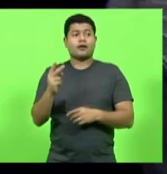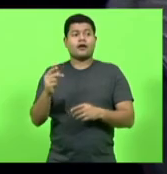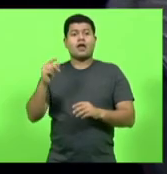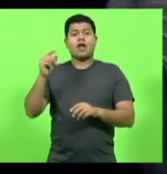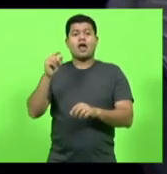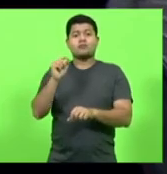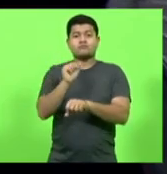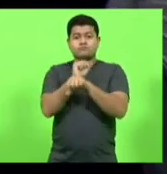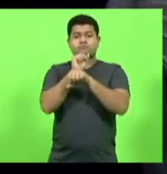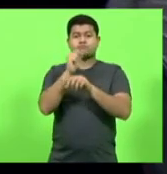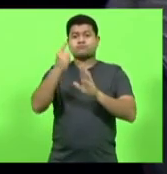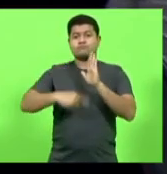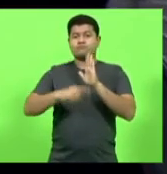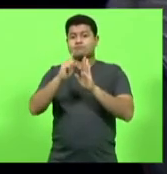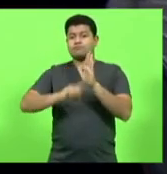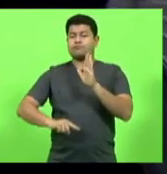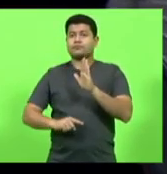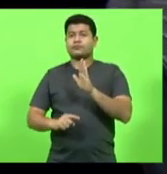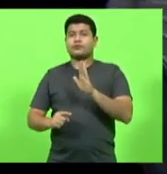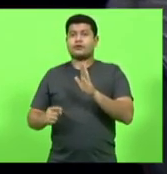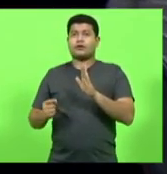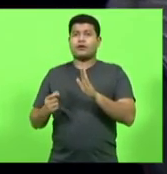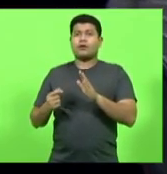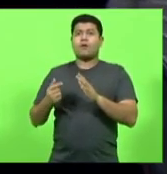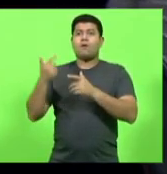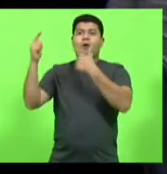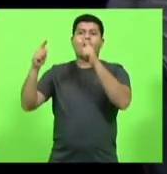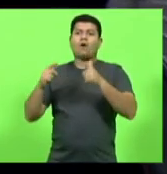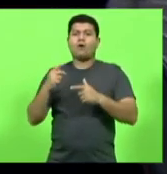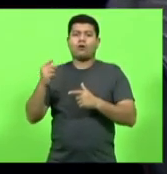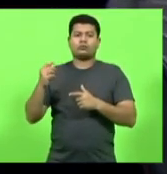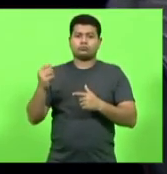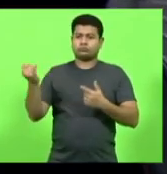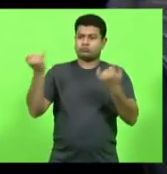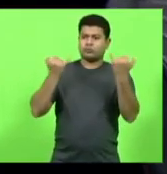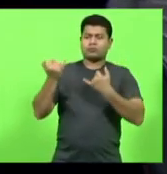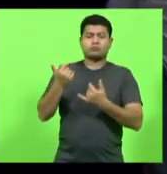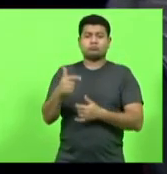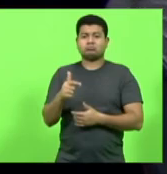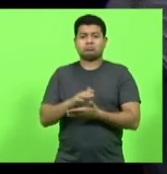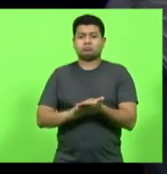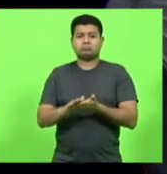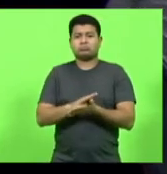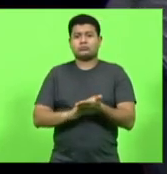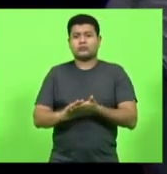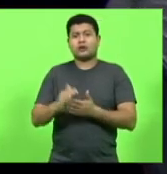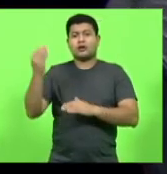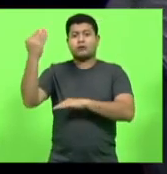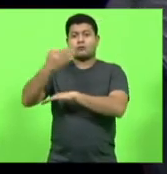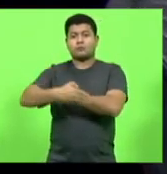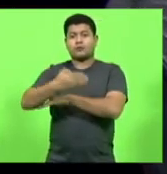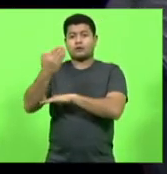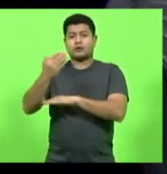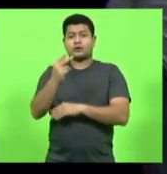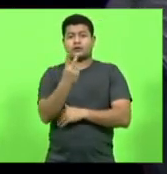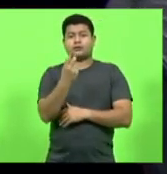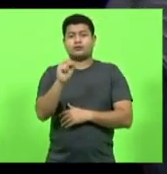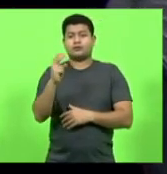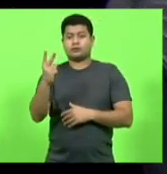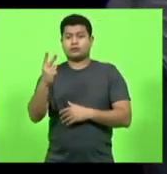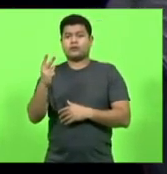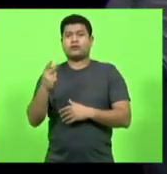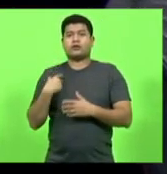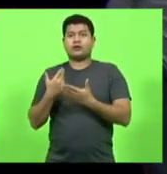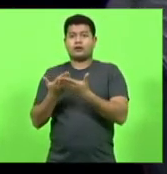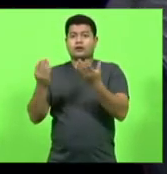suspenso, tanto é que ninguém mais ouviu falar dos pedágios da 282 e que atingiam